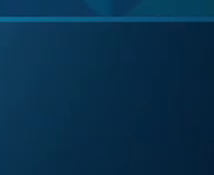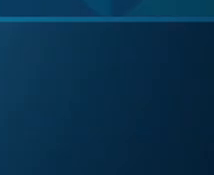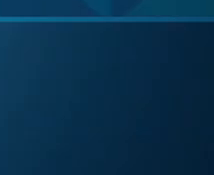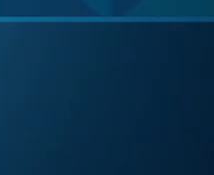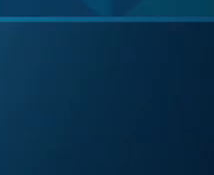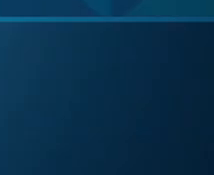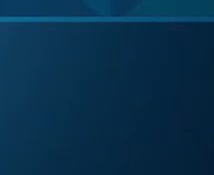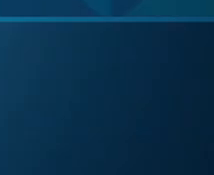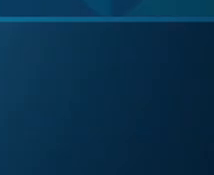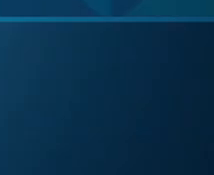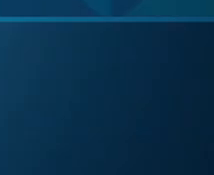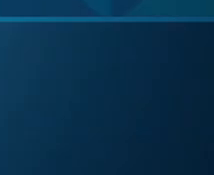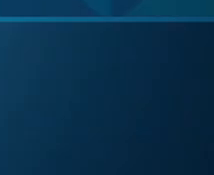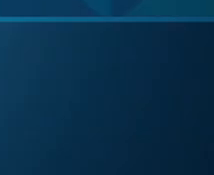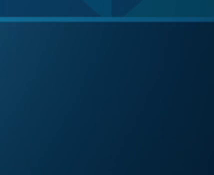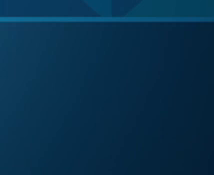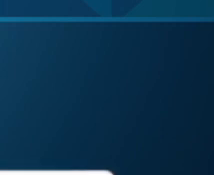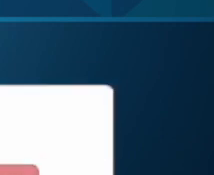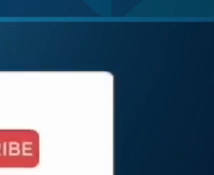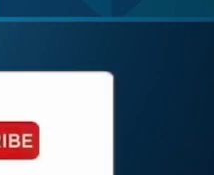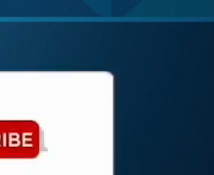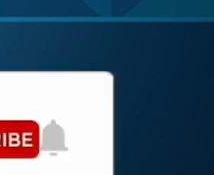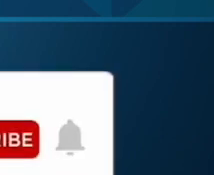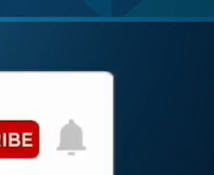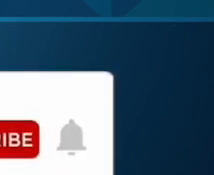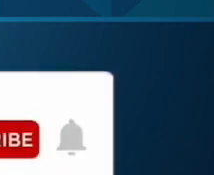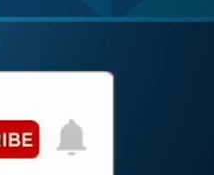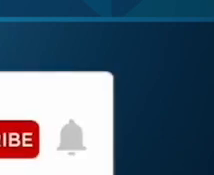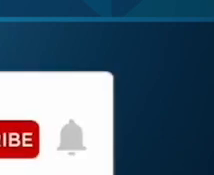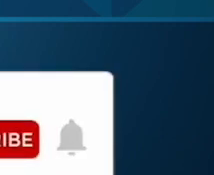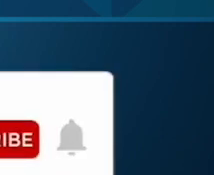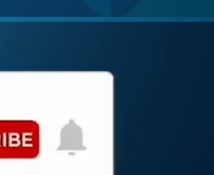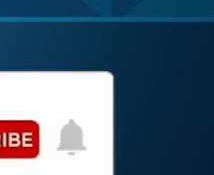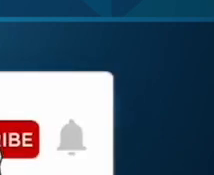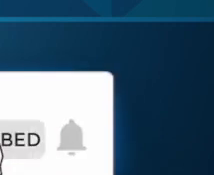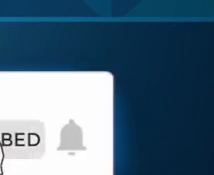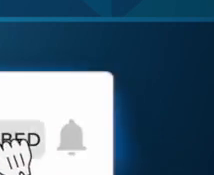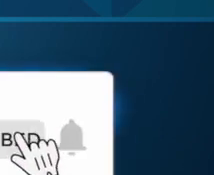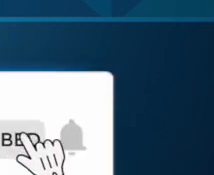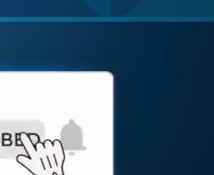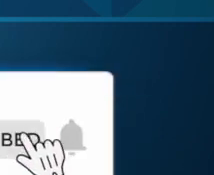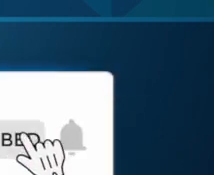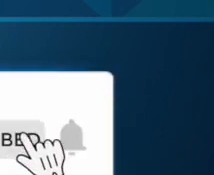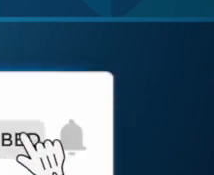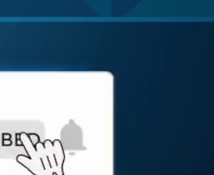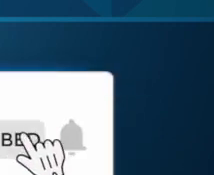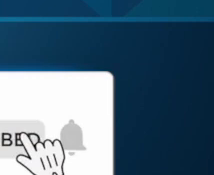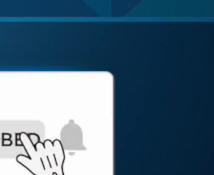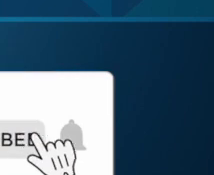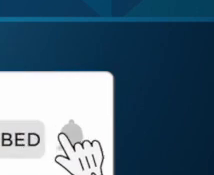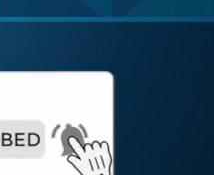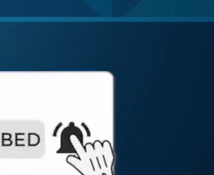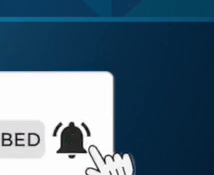RTT. Atu retan informação factuais no atuais, que ta haluha inscreva e ha canal